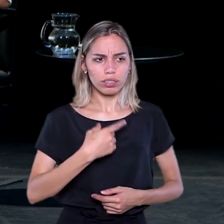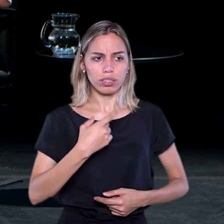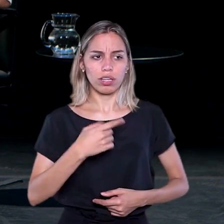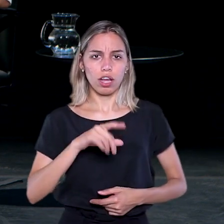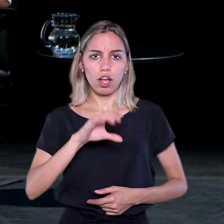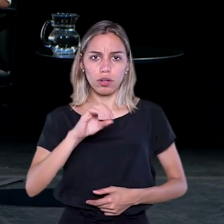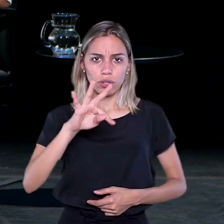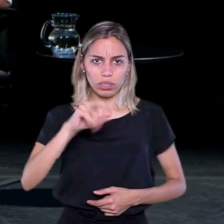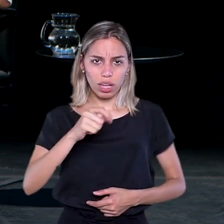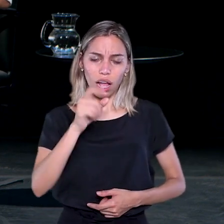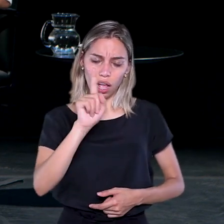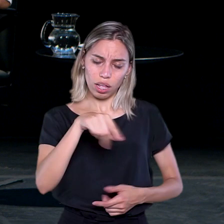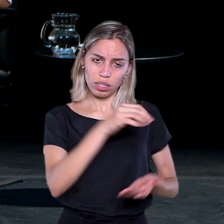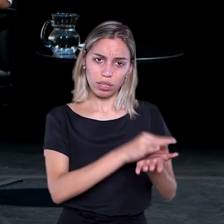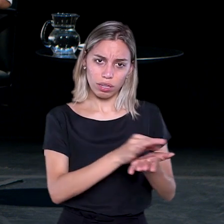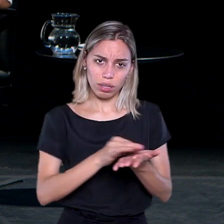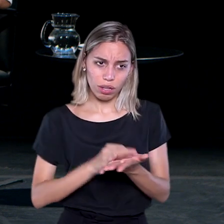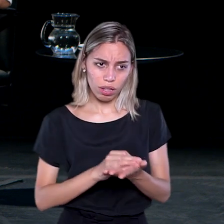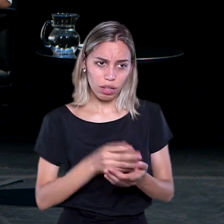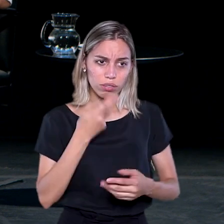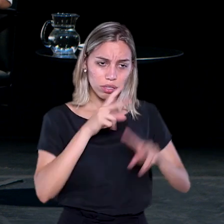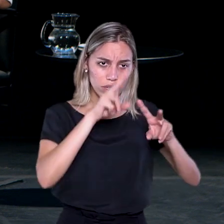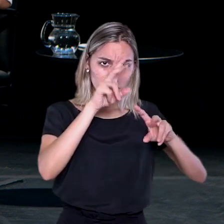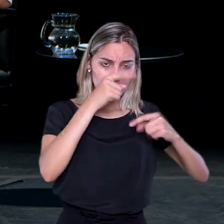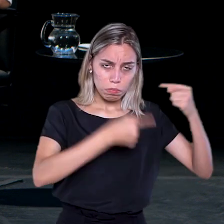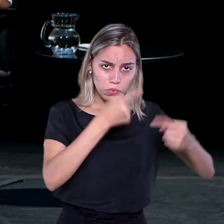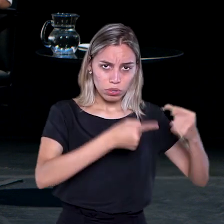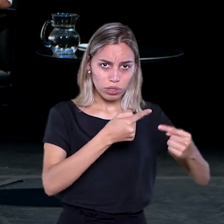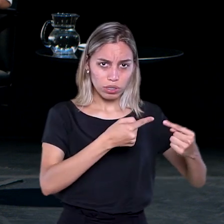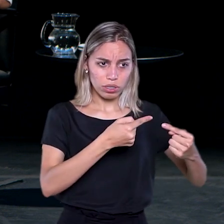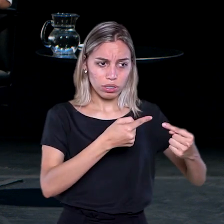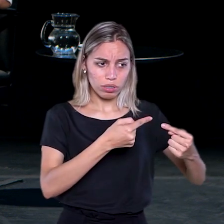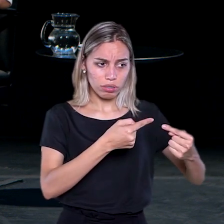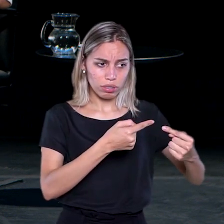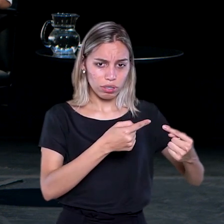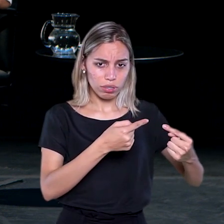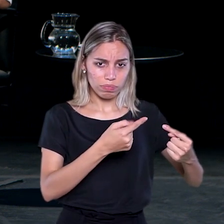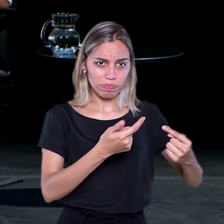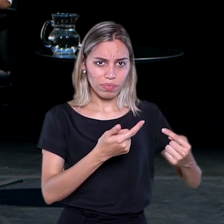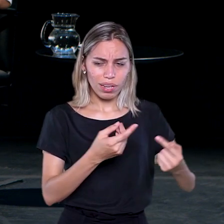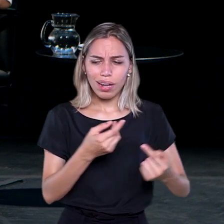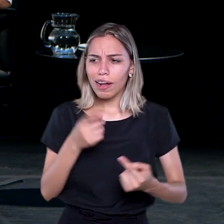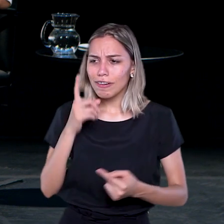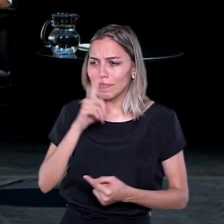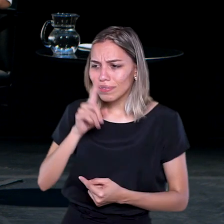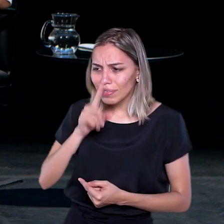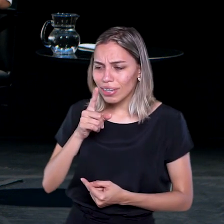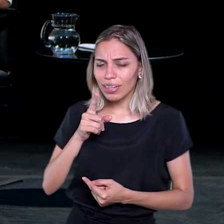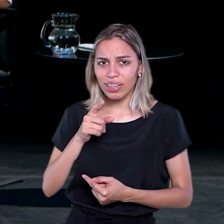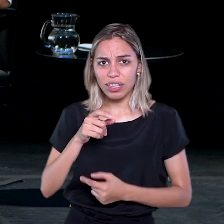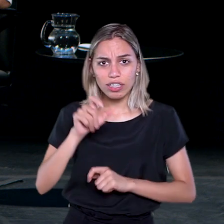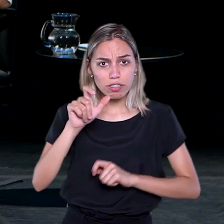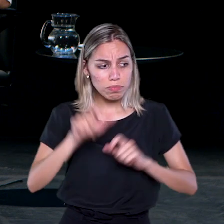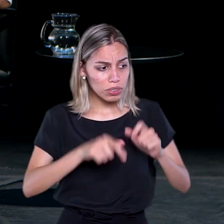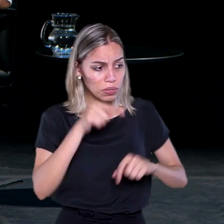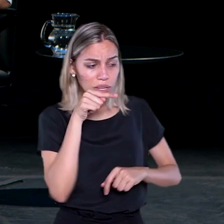controlar a política. Do modo como a gente está aplicando, está havendo um desvio de finalidade da política pública. Essas pessoas precisam